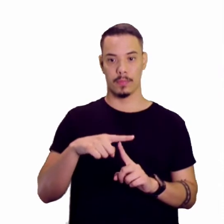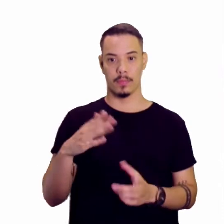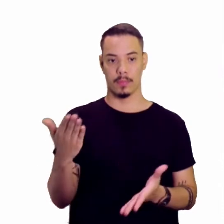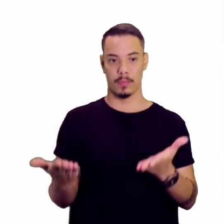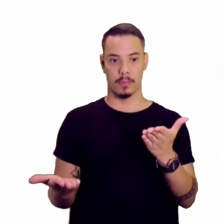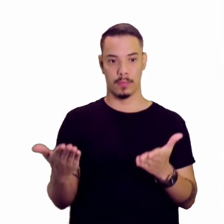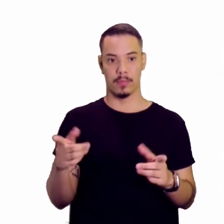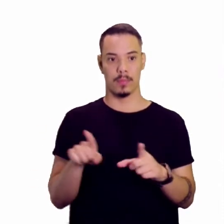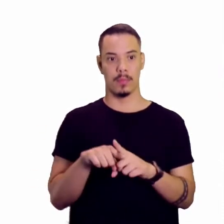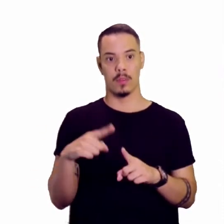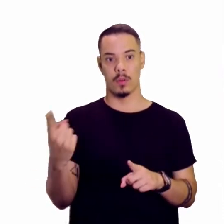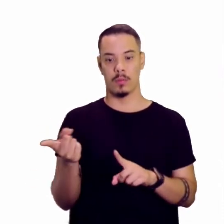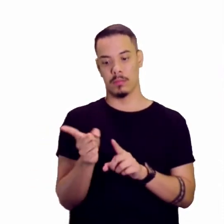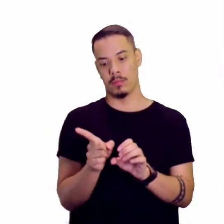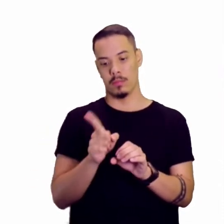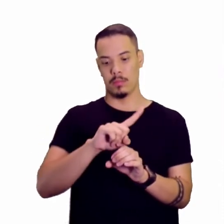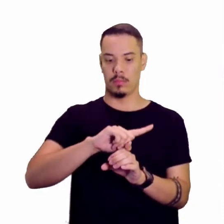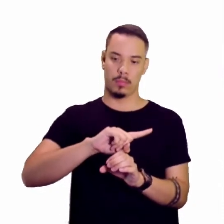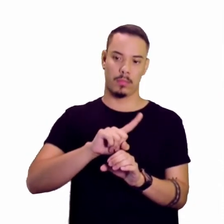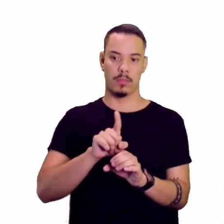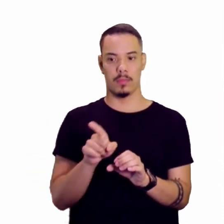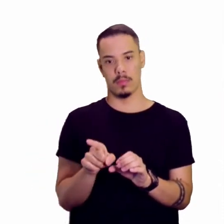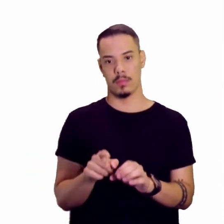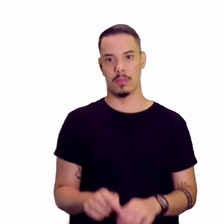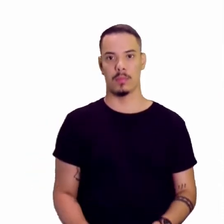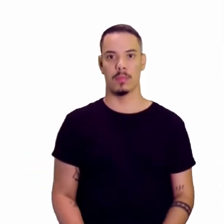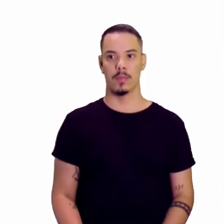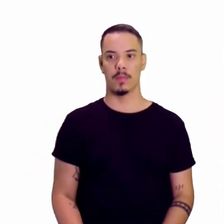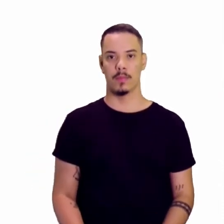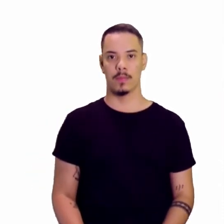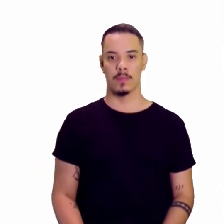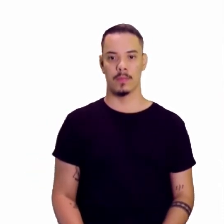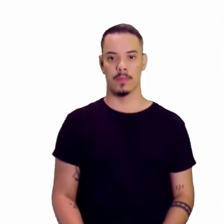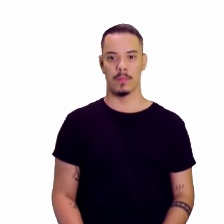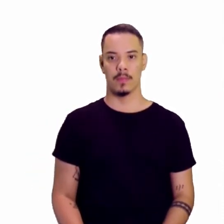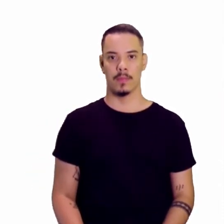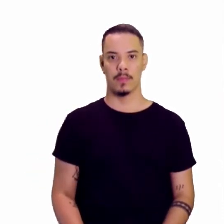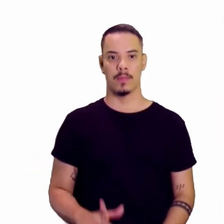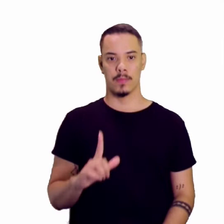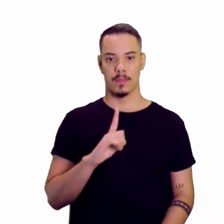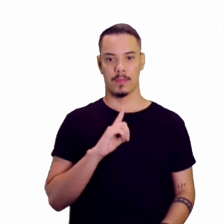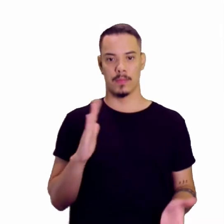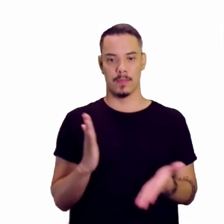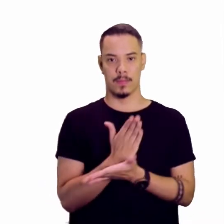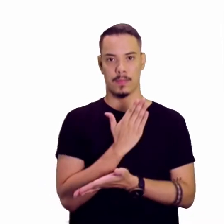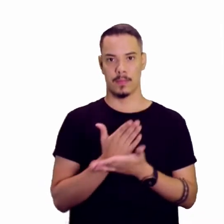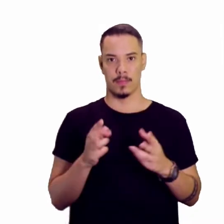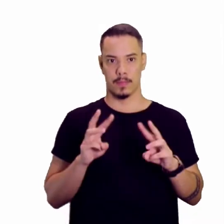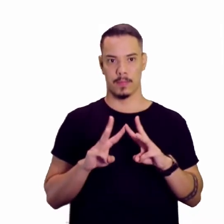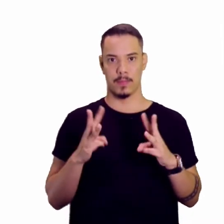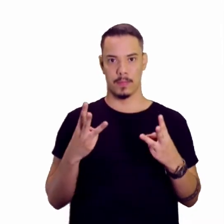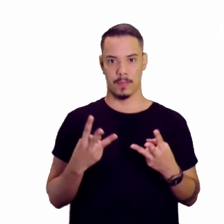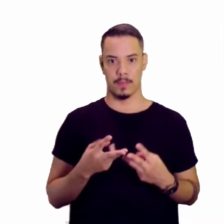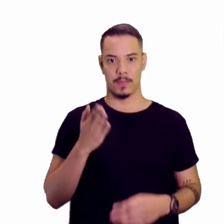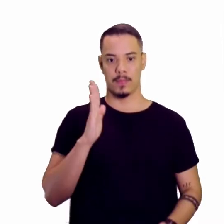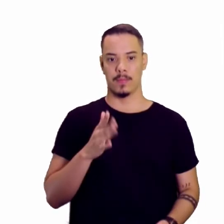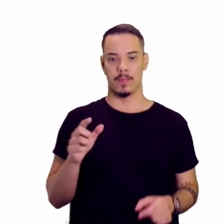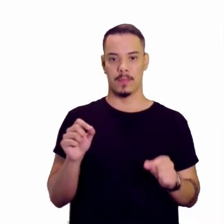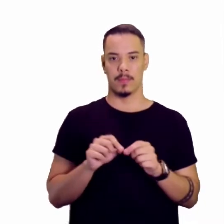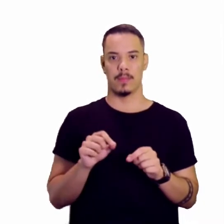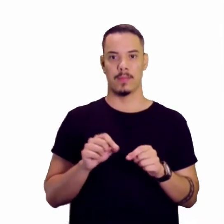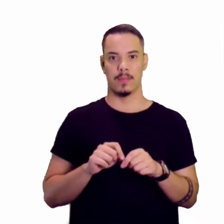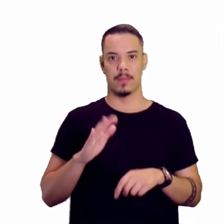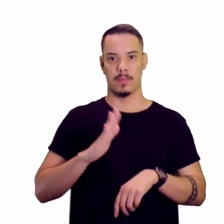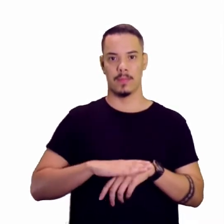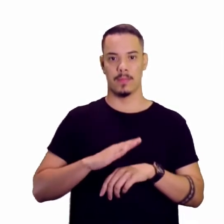em equilíbrio, né? Você tem aquelas massas, aqueles bloquinhos de massa já feitos pelo Inmetro